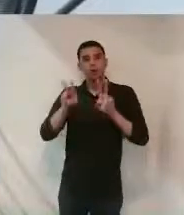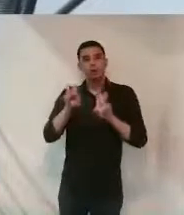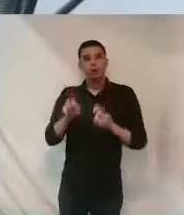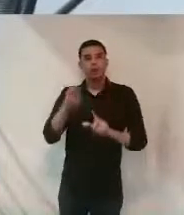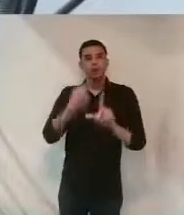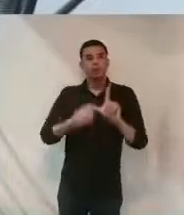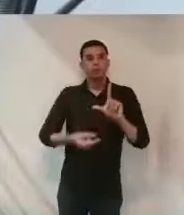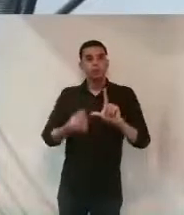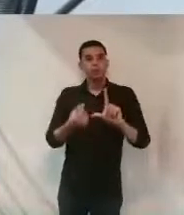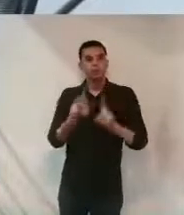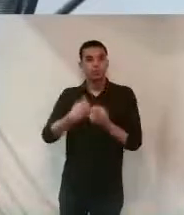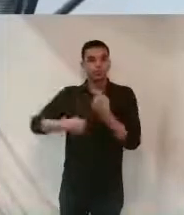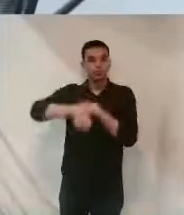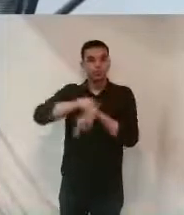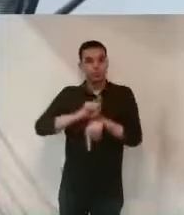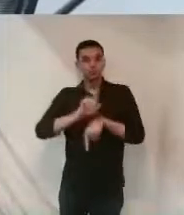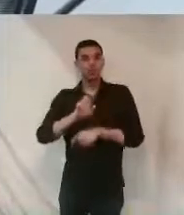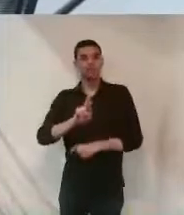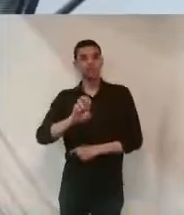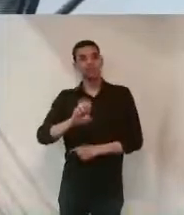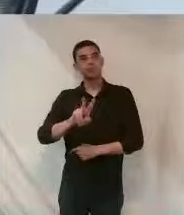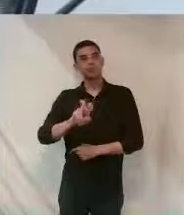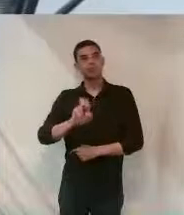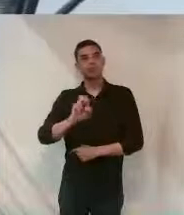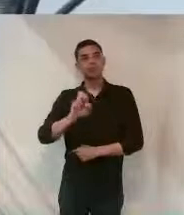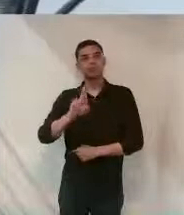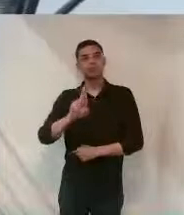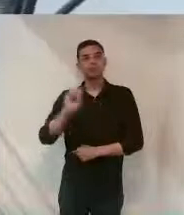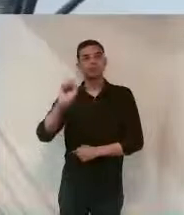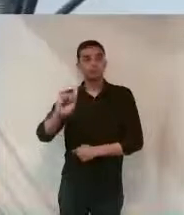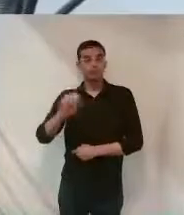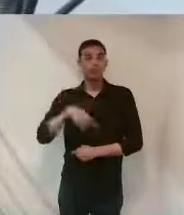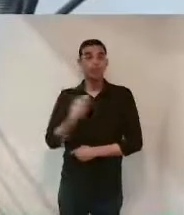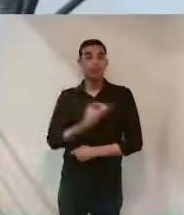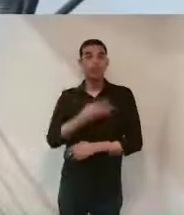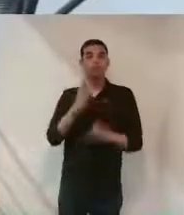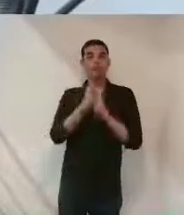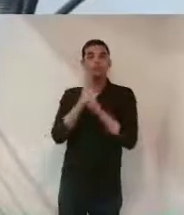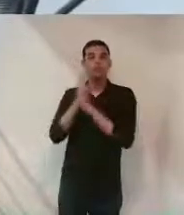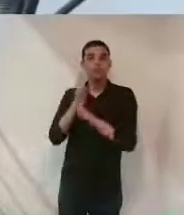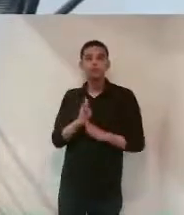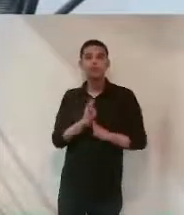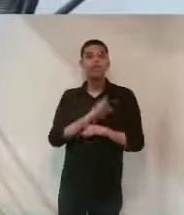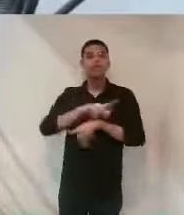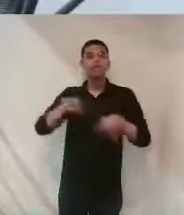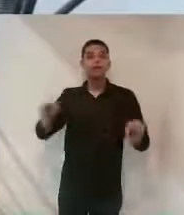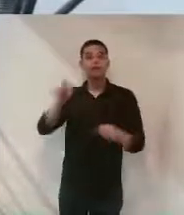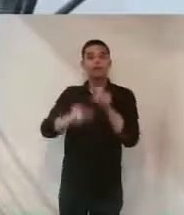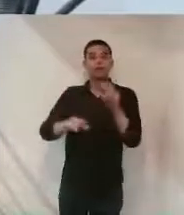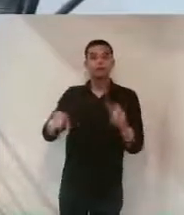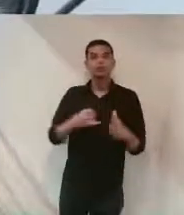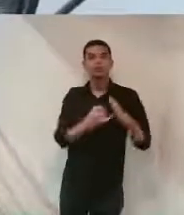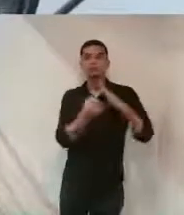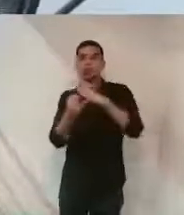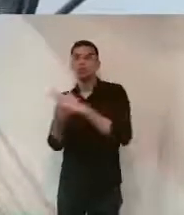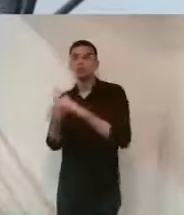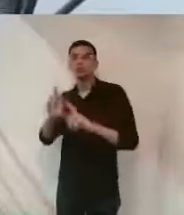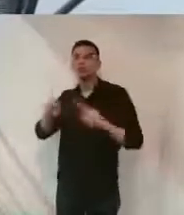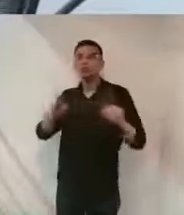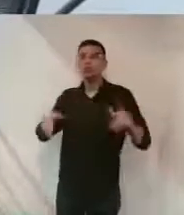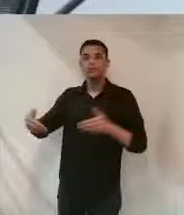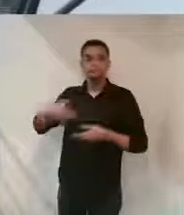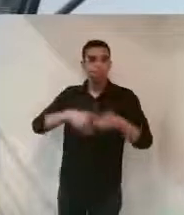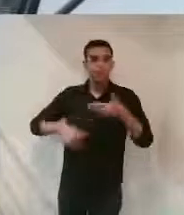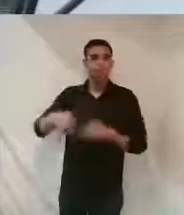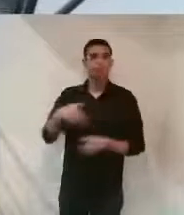estado. E aí a gente viu, na construção do texto, a participação de diferentes atores. Então, a gente tem o pessoal do Ministério Público, o